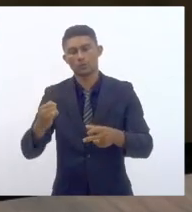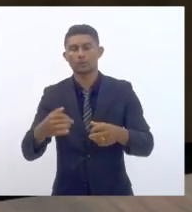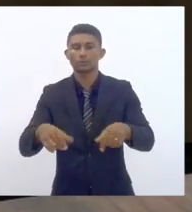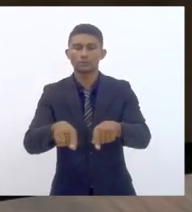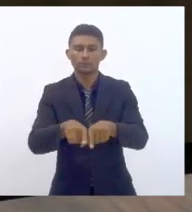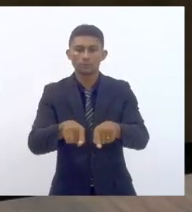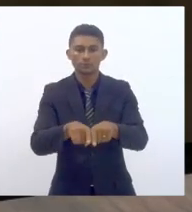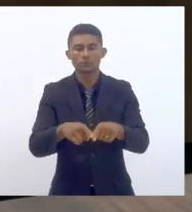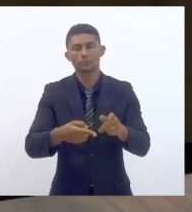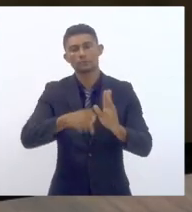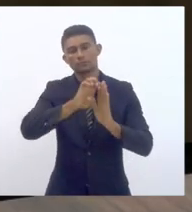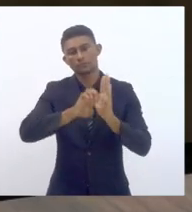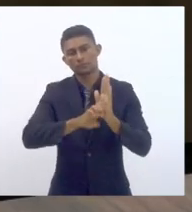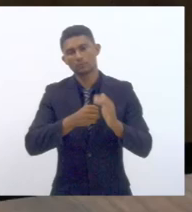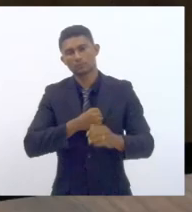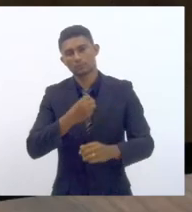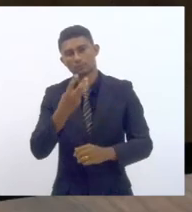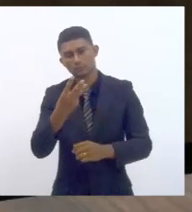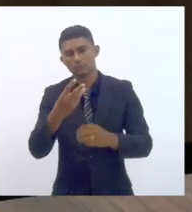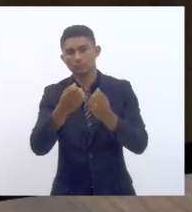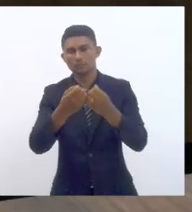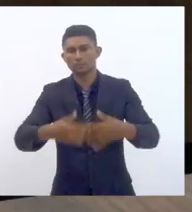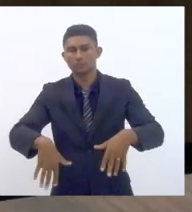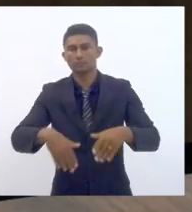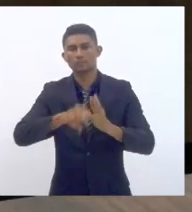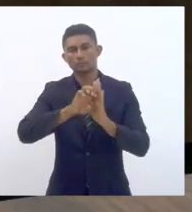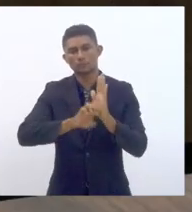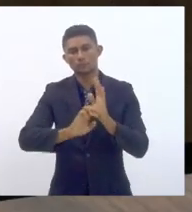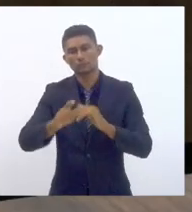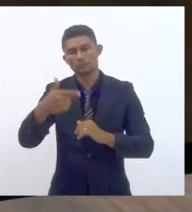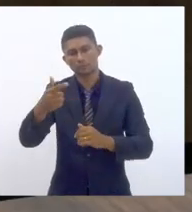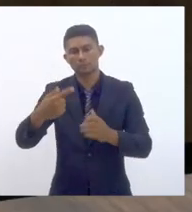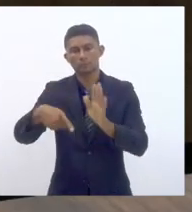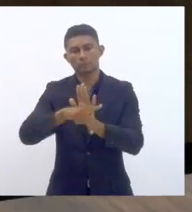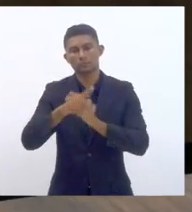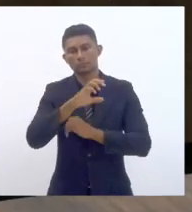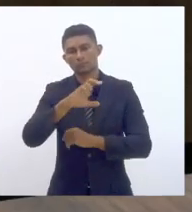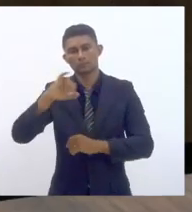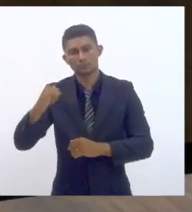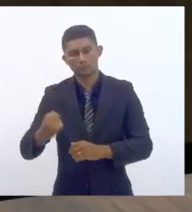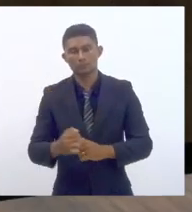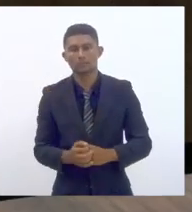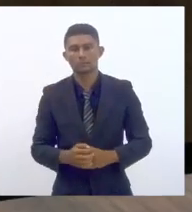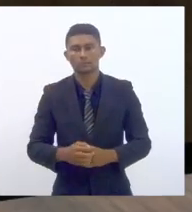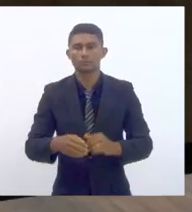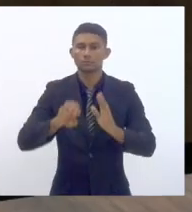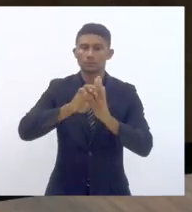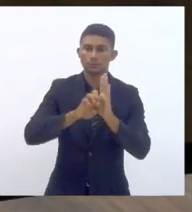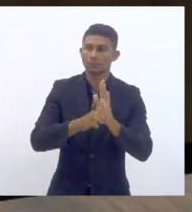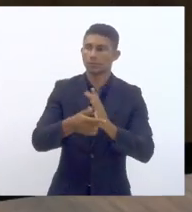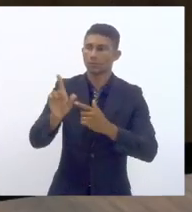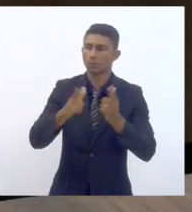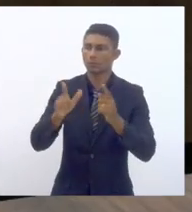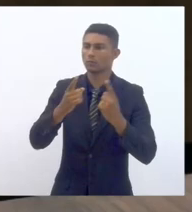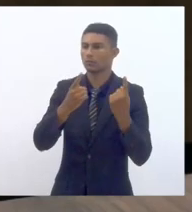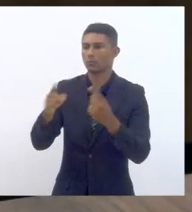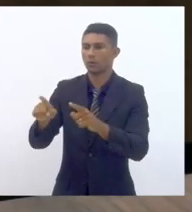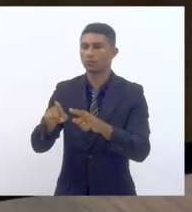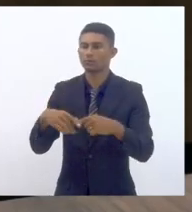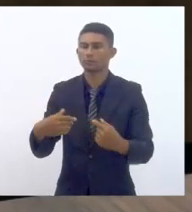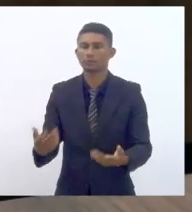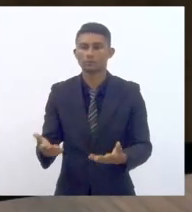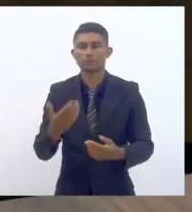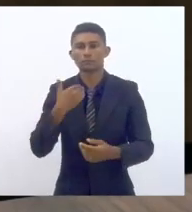Prejudicada a emenda número 3 pela emenda número 2 da CCJ. Contrária às demais emendas,